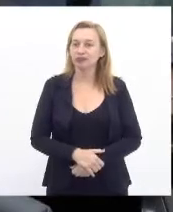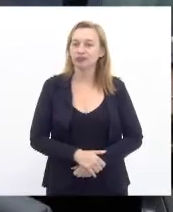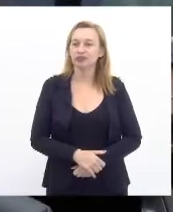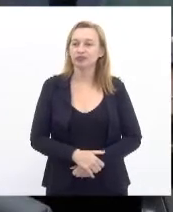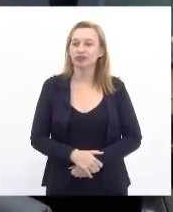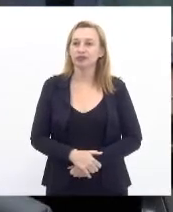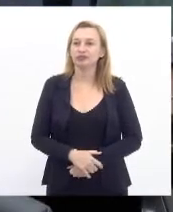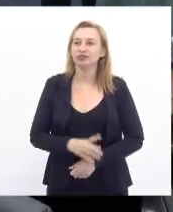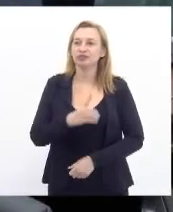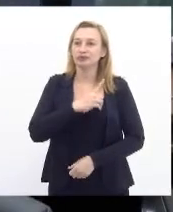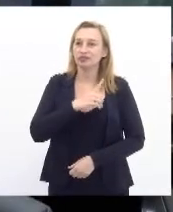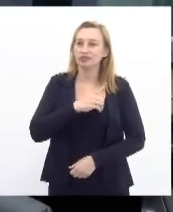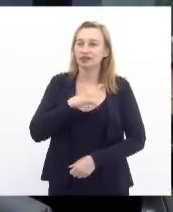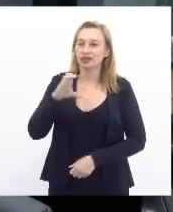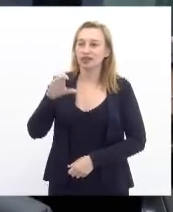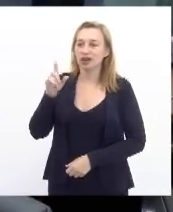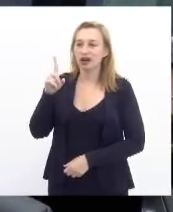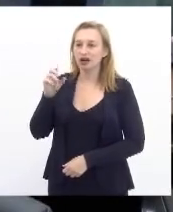Deputado Carlos Augusto.